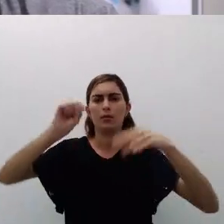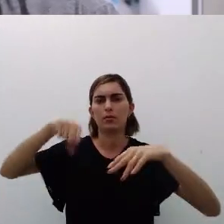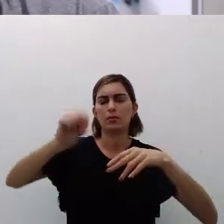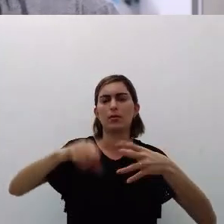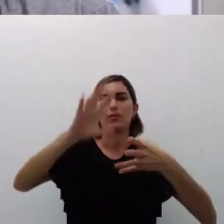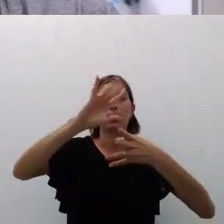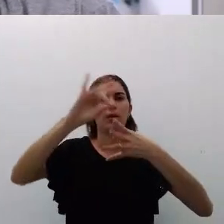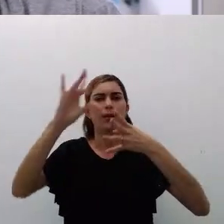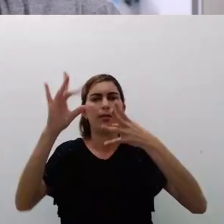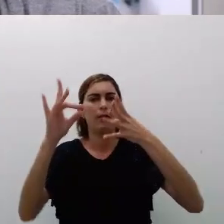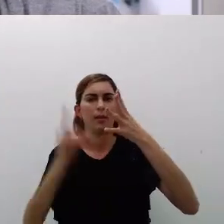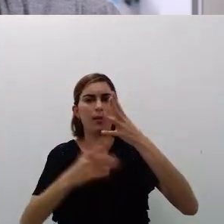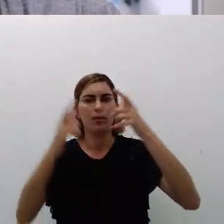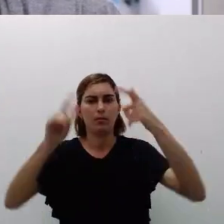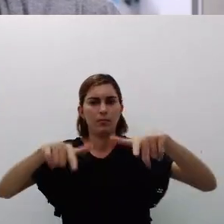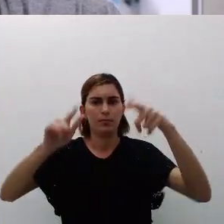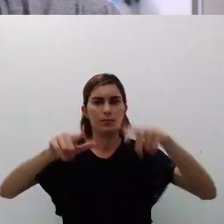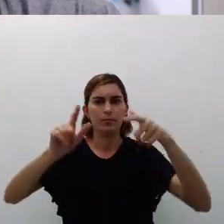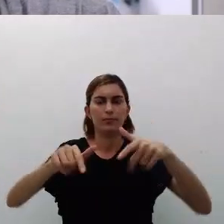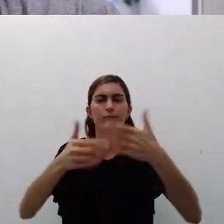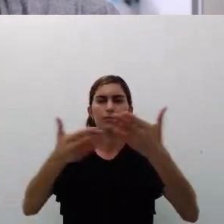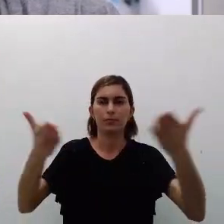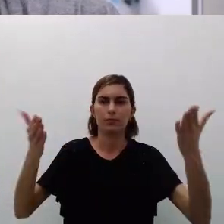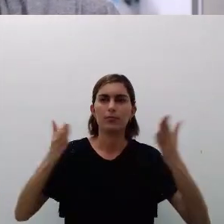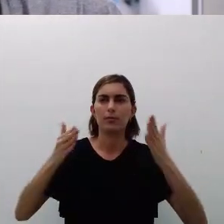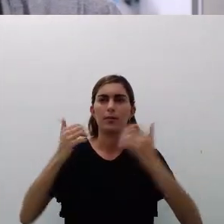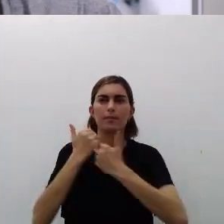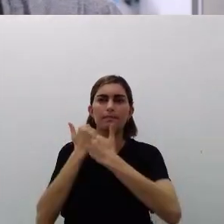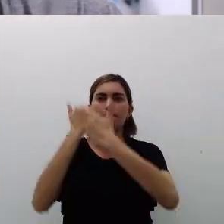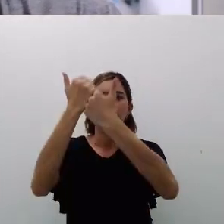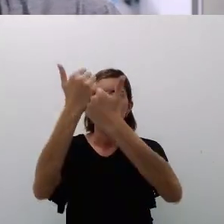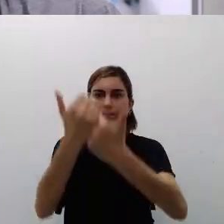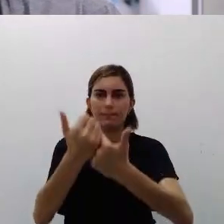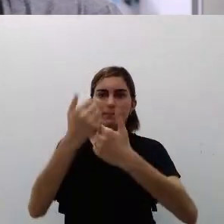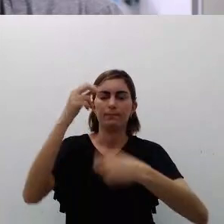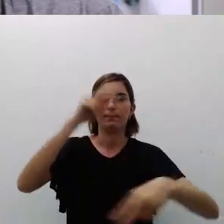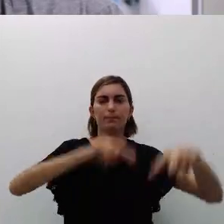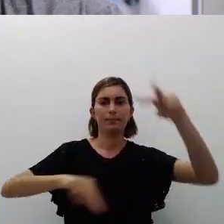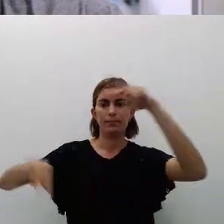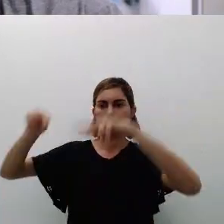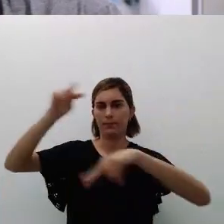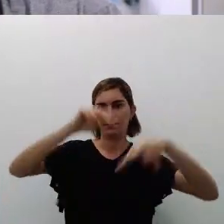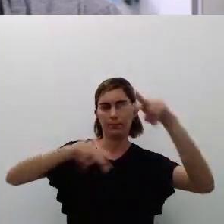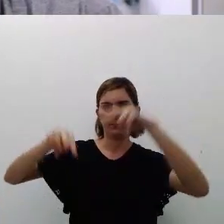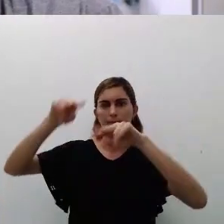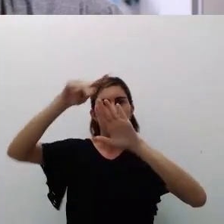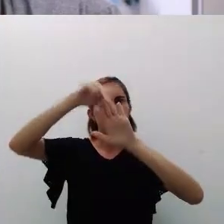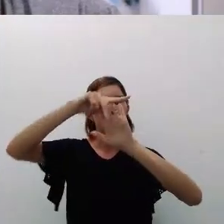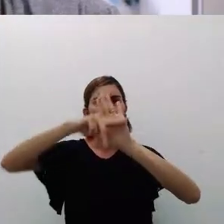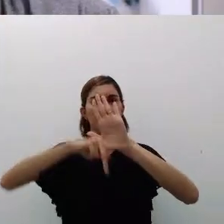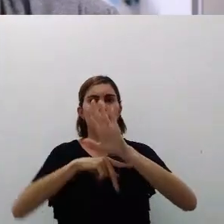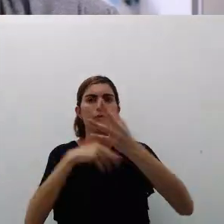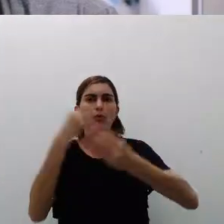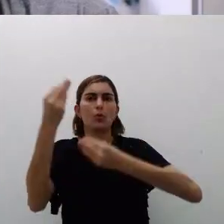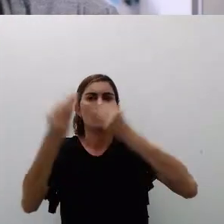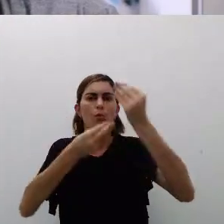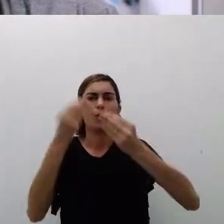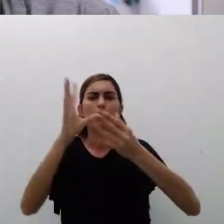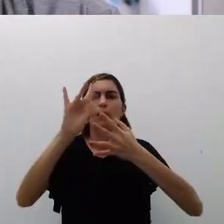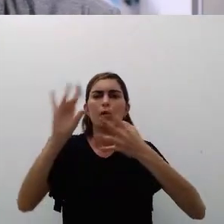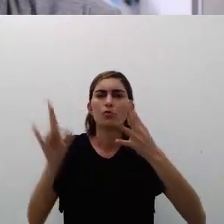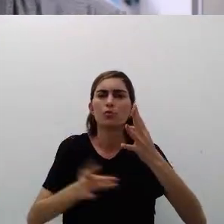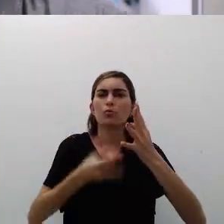a representação visual daquele projeto, com as texturas, com a luminosidade, dando mais